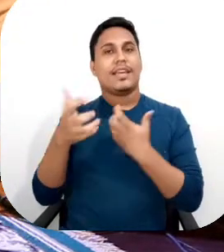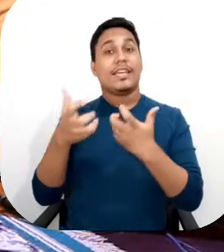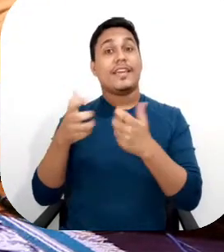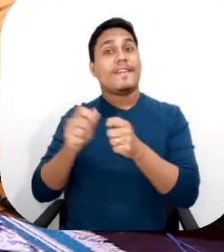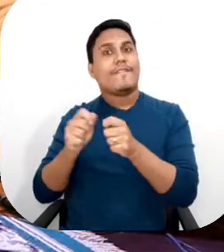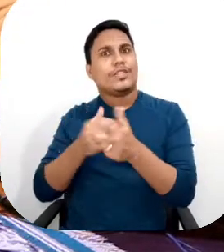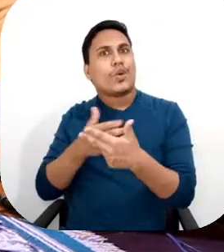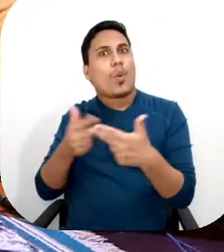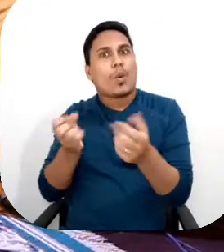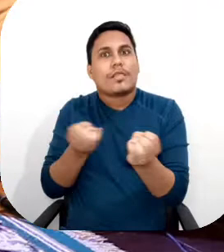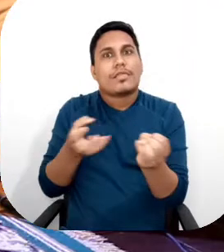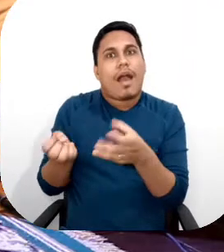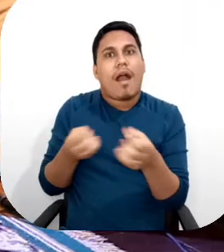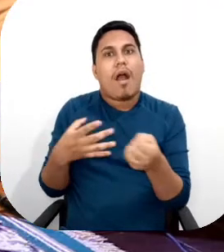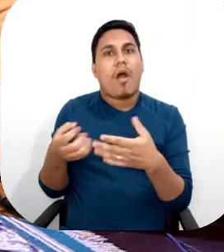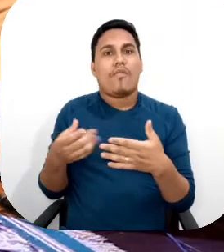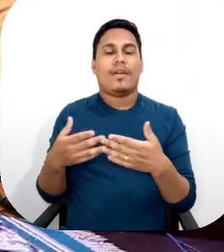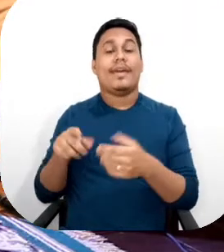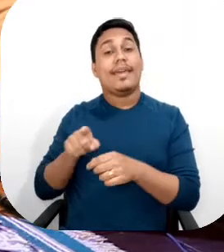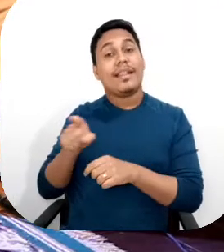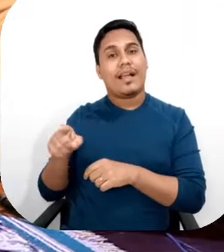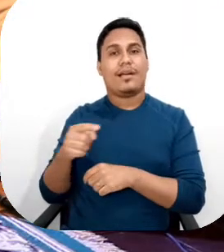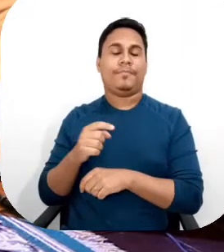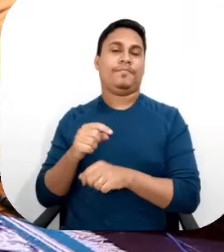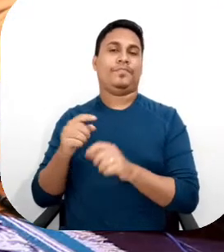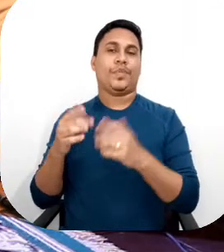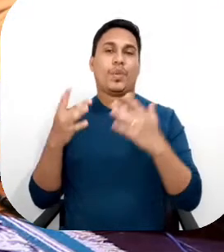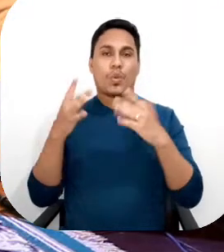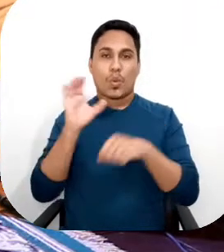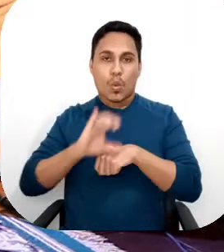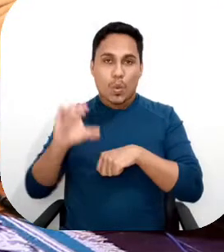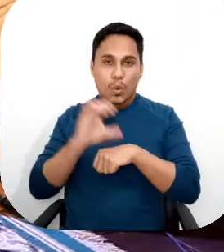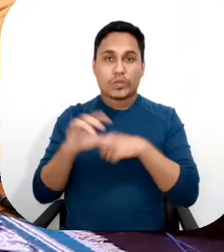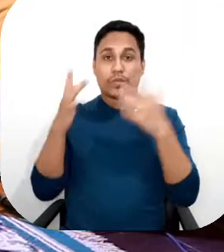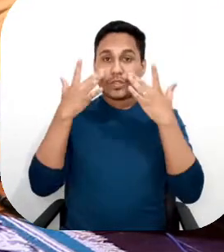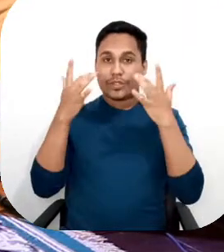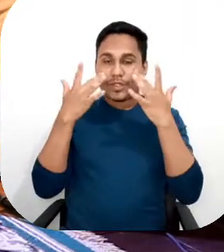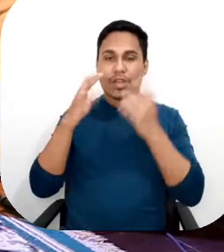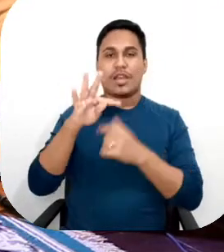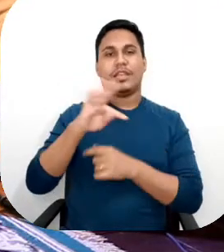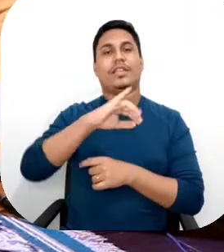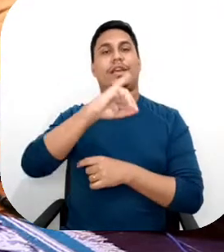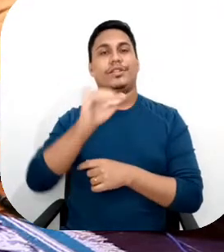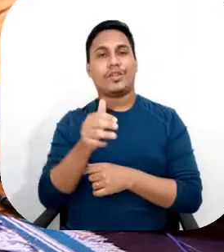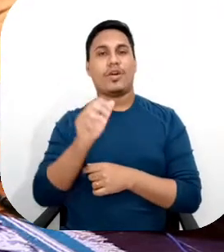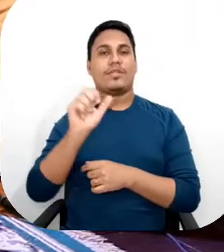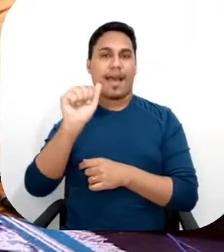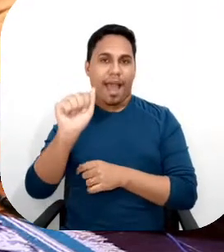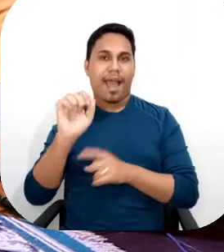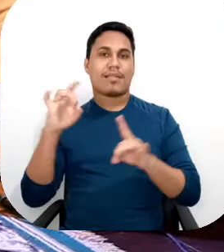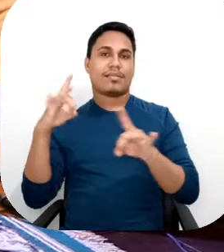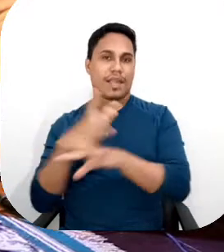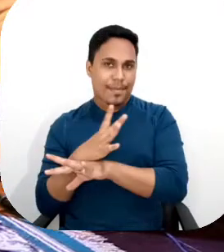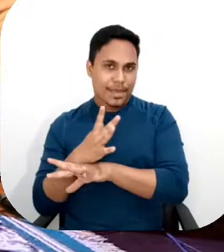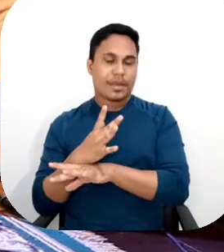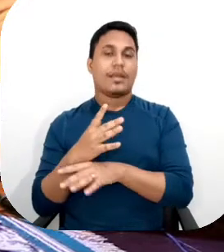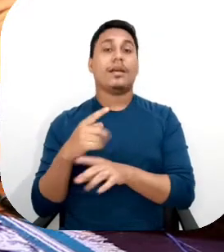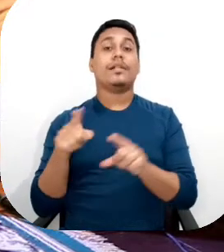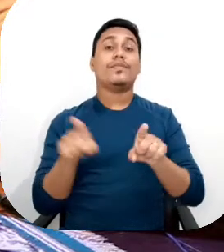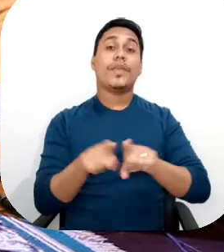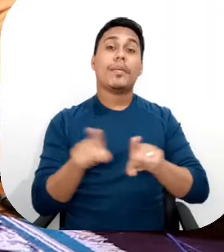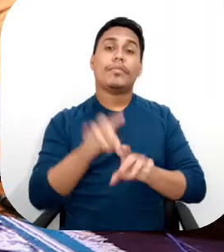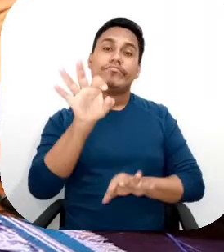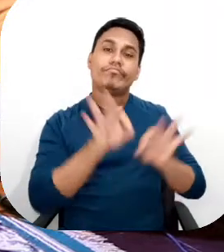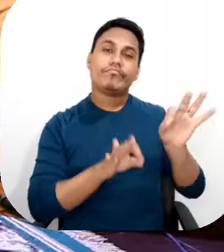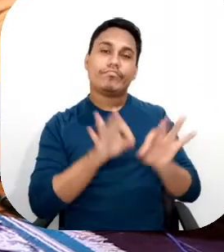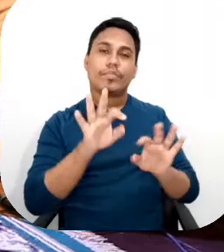minha cabeça, eu tinha acabado de terminar o curso de teatro do TJA, me formei com o Silvério, compus para o